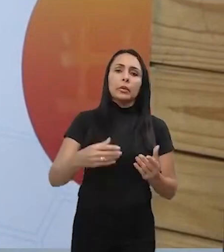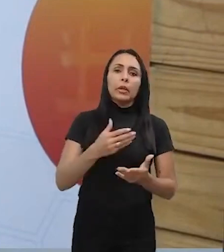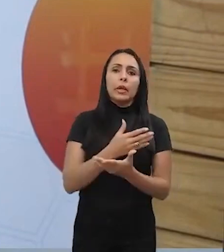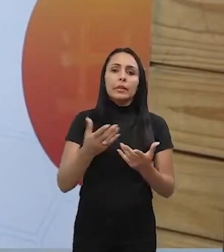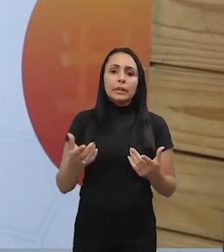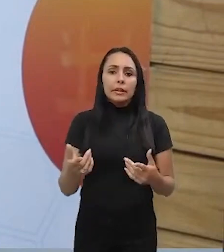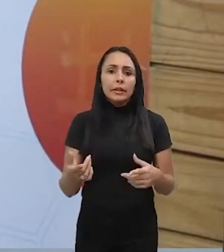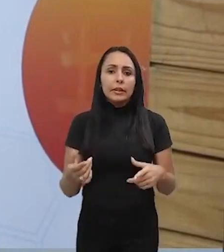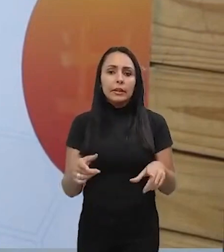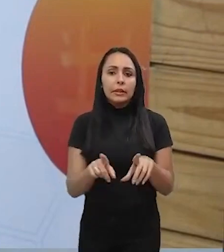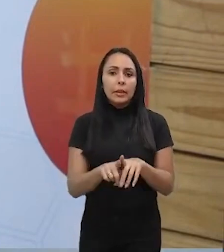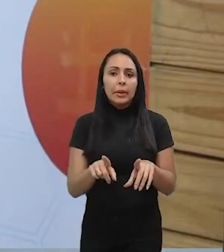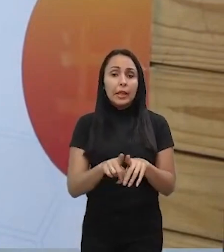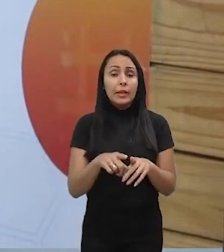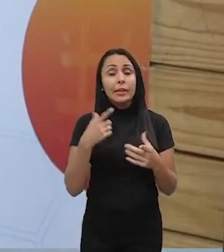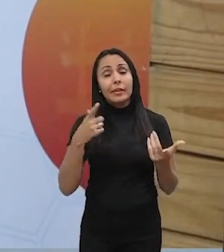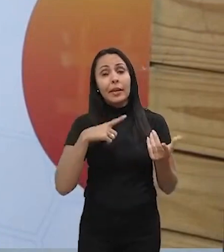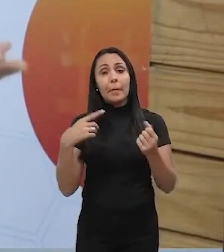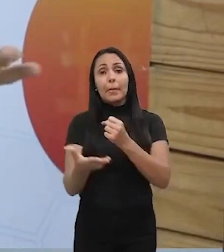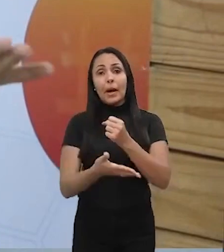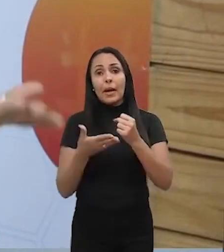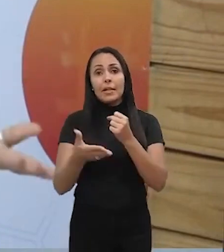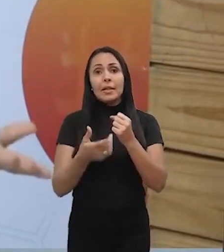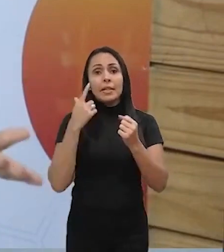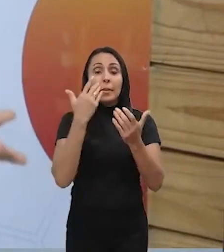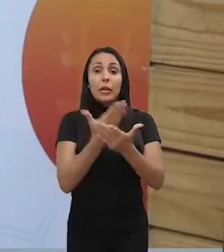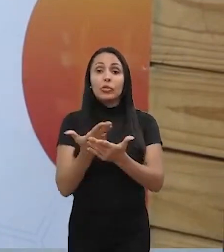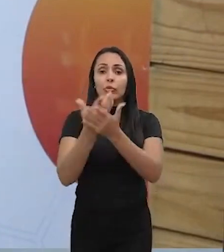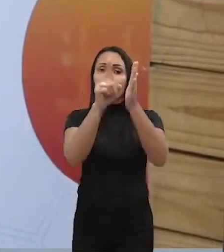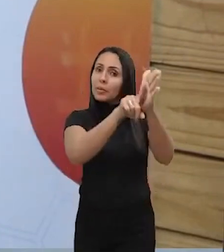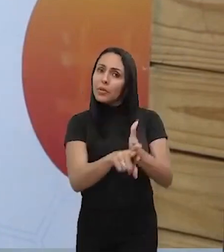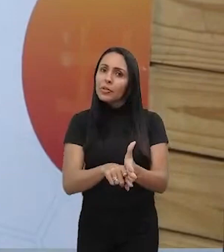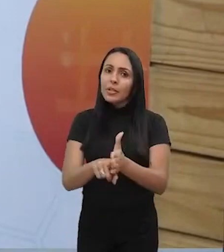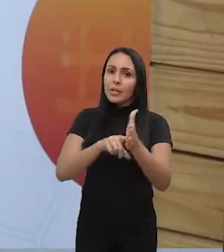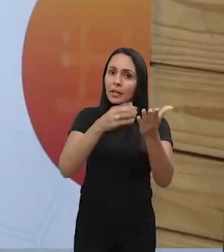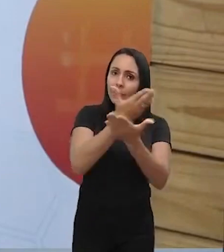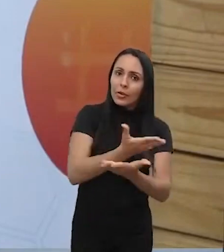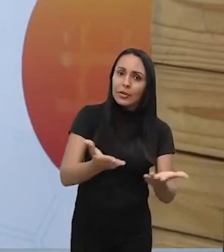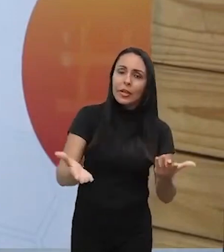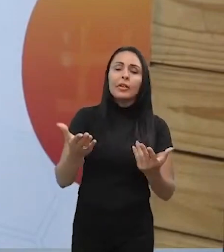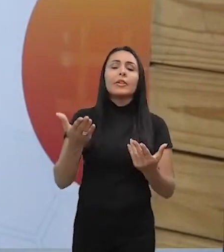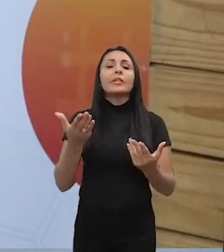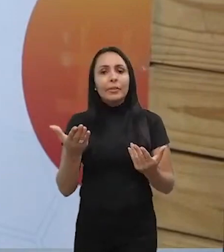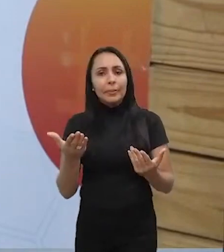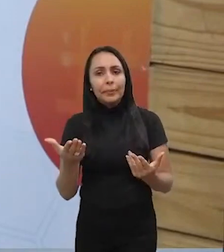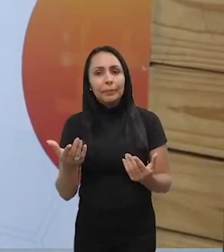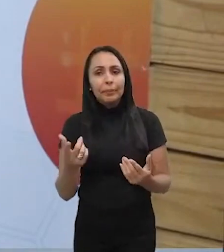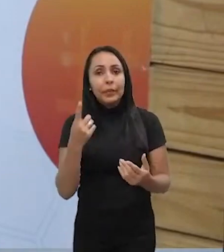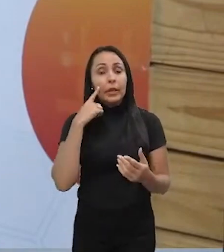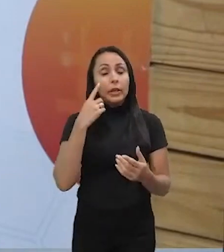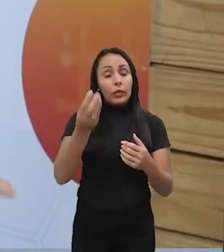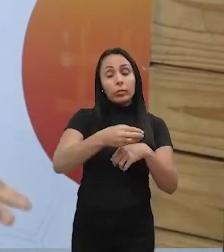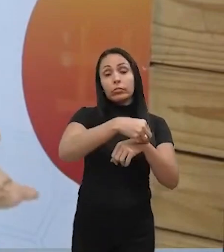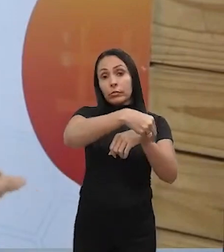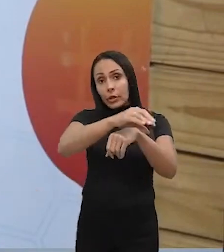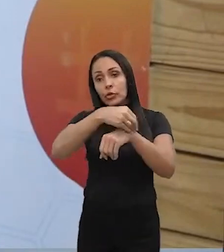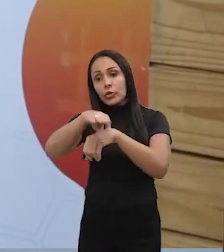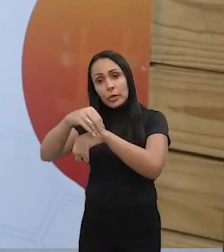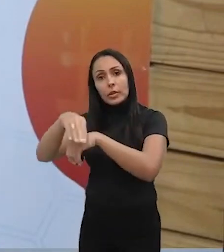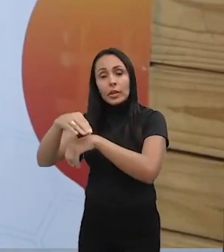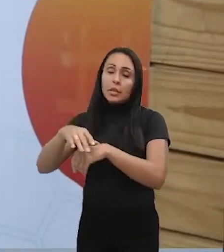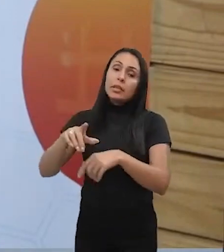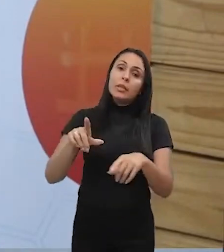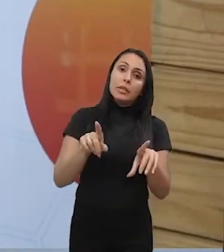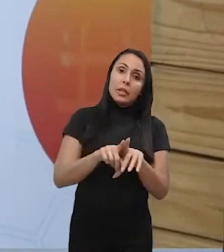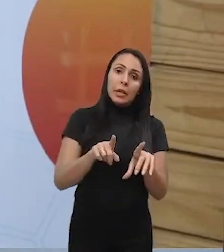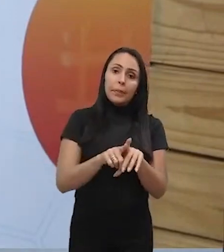mas que ele sirva de base para estudo de pesquisa. Então, nós vamos fornecer para vocês